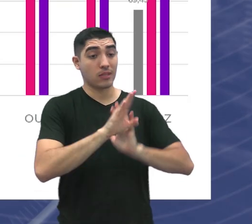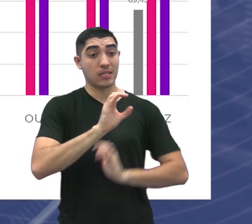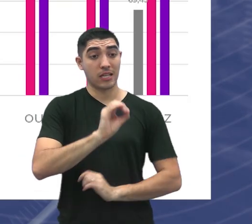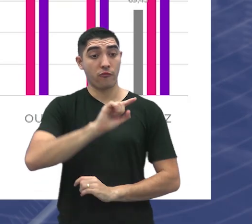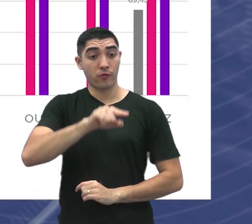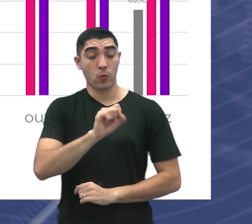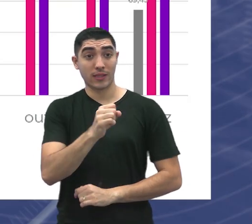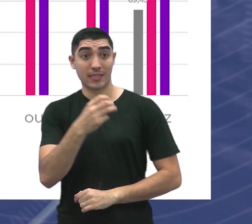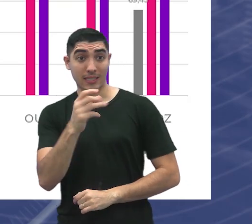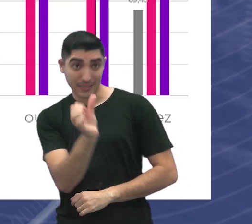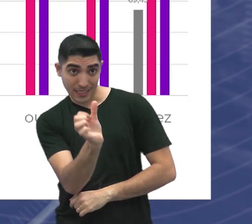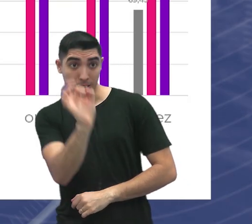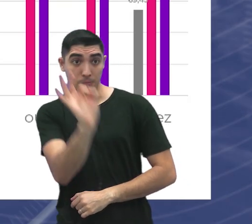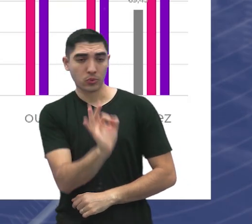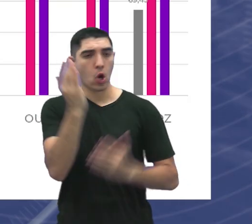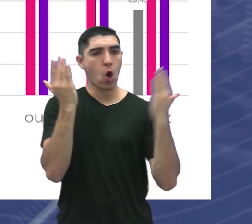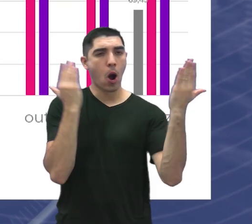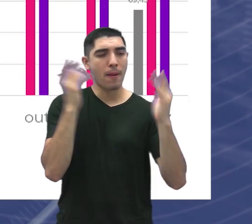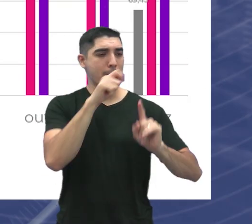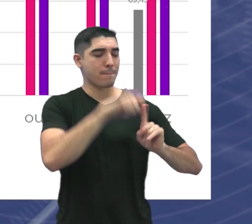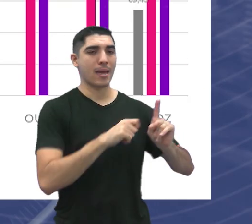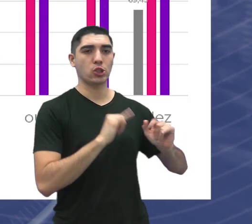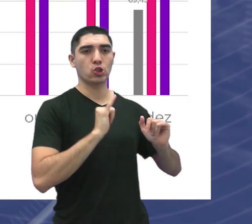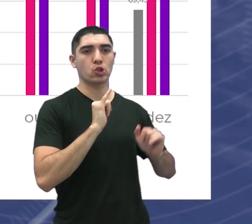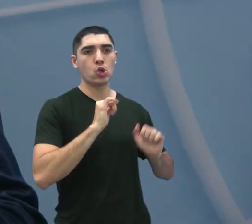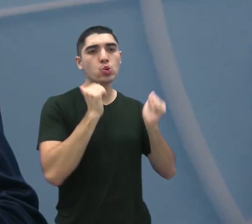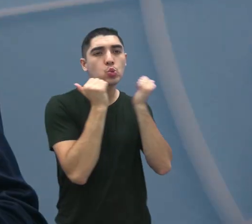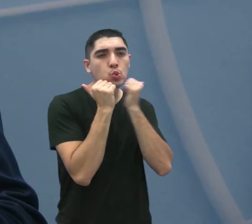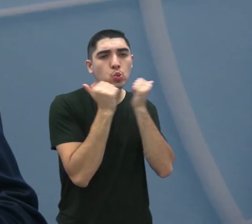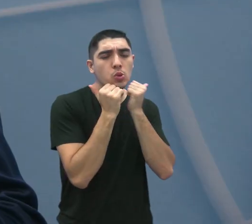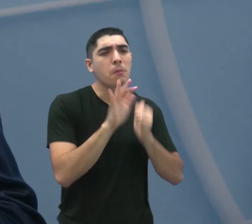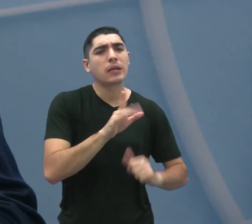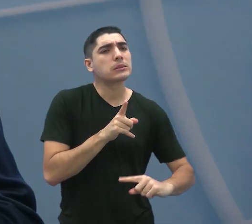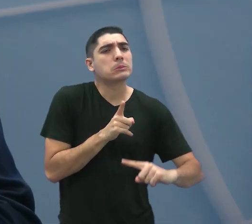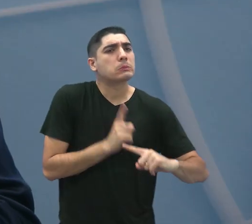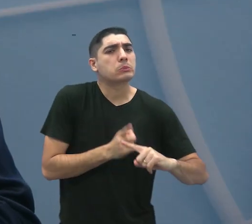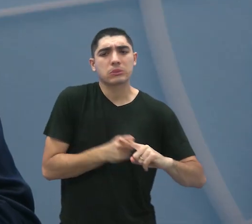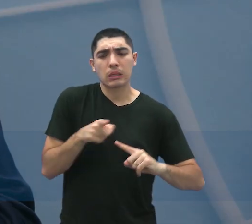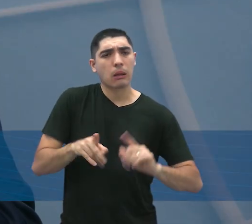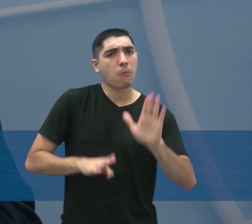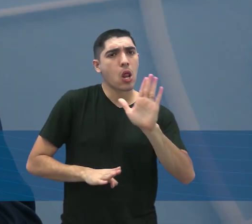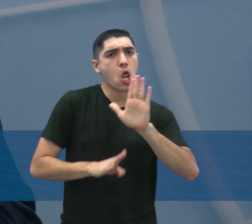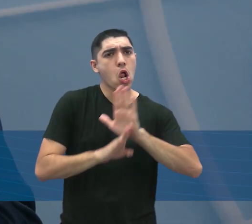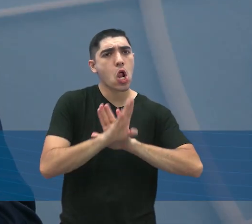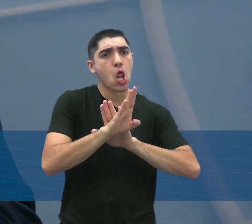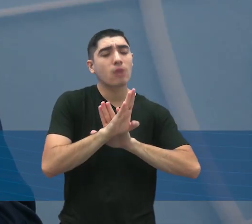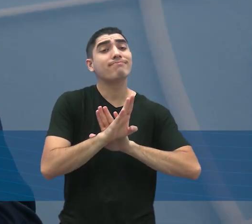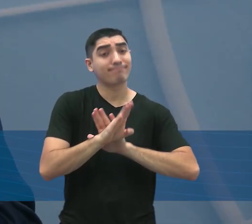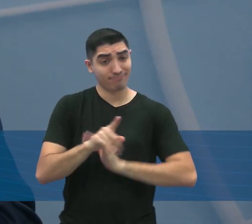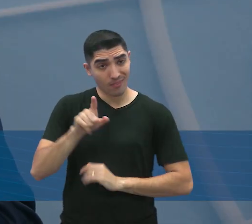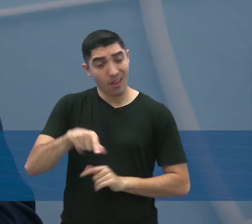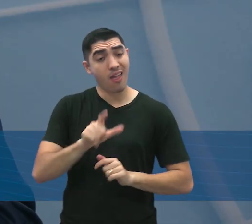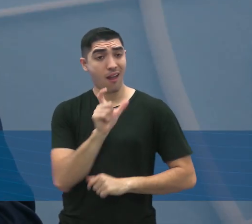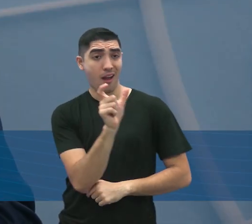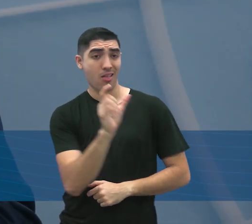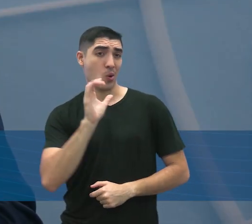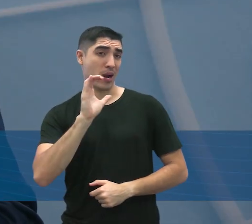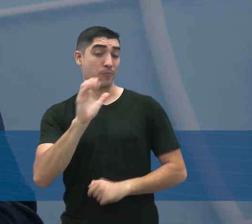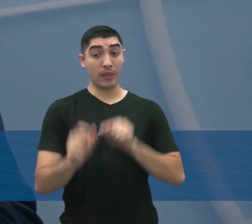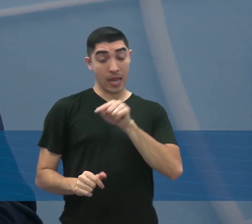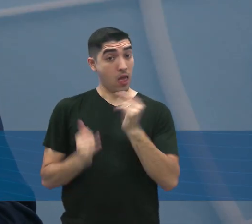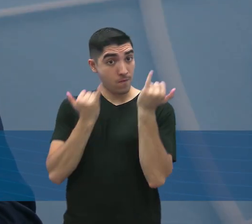0,86% em relação a julho. E o grande vilão desse cenário é o cartão de crédito, e